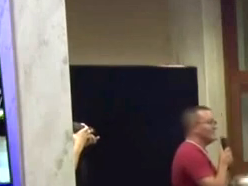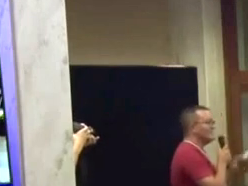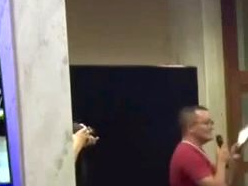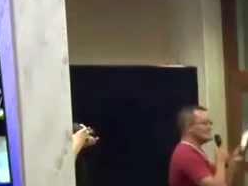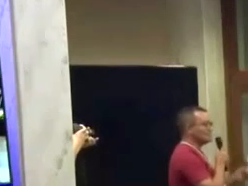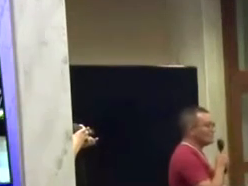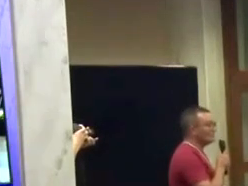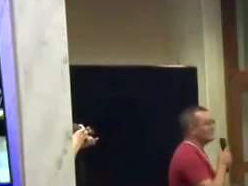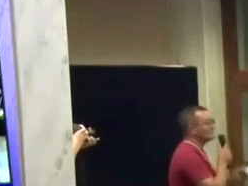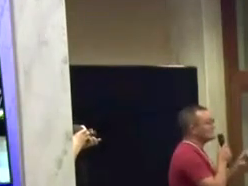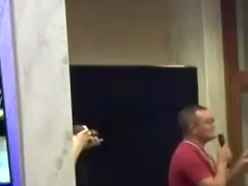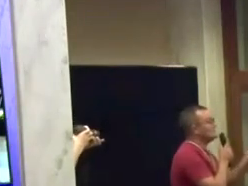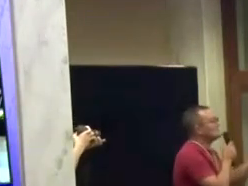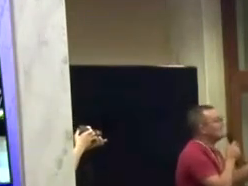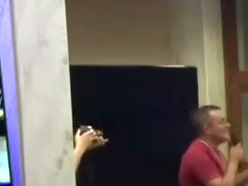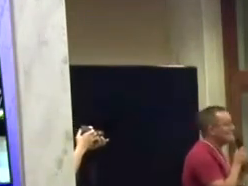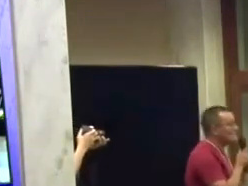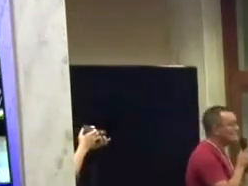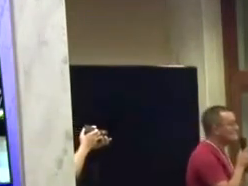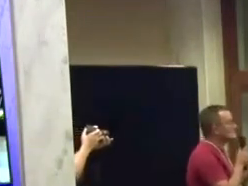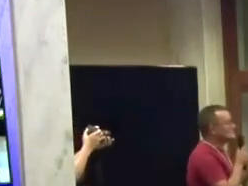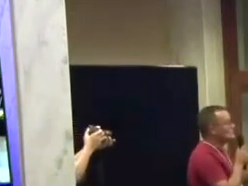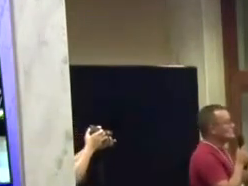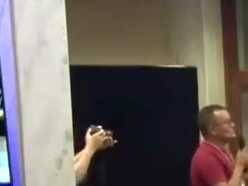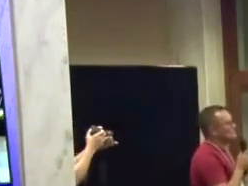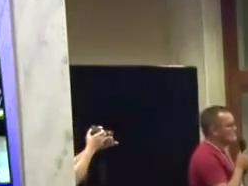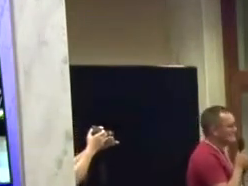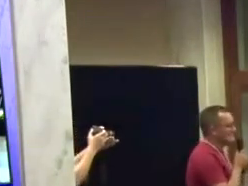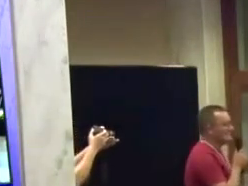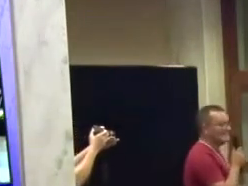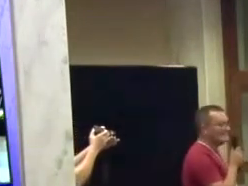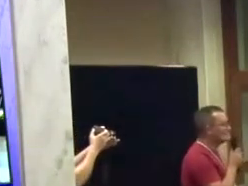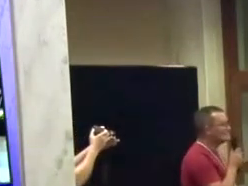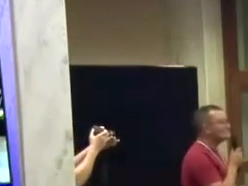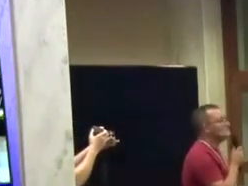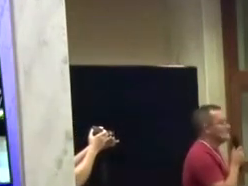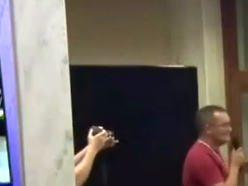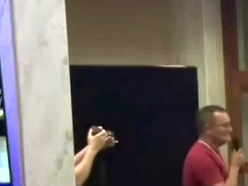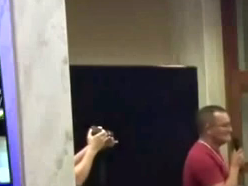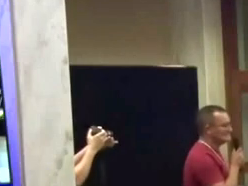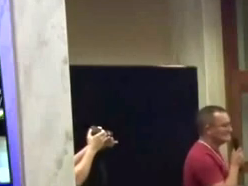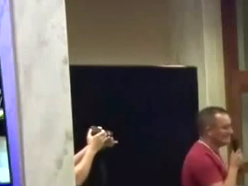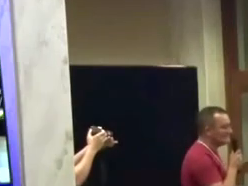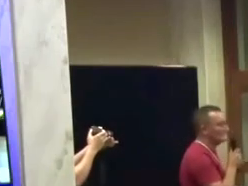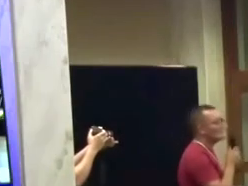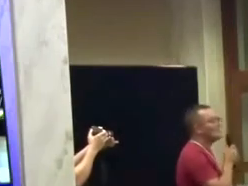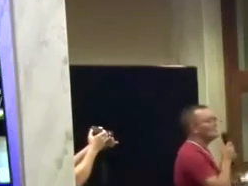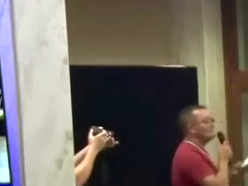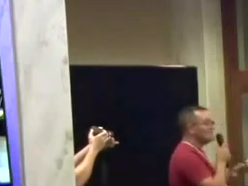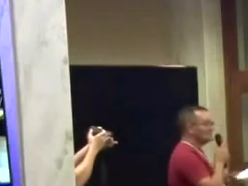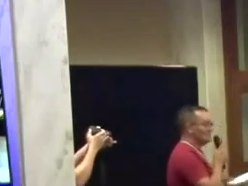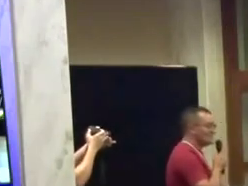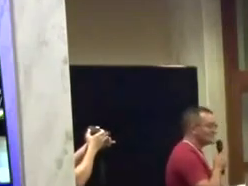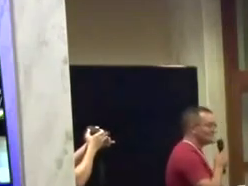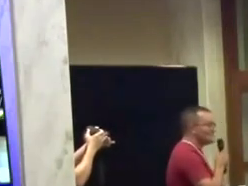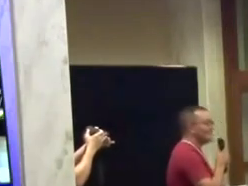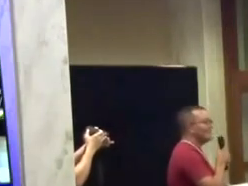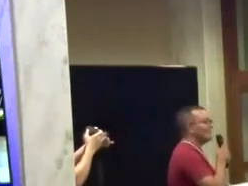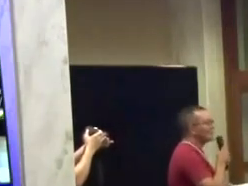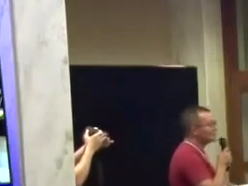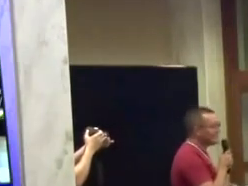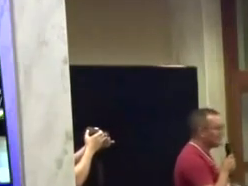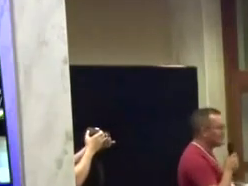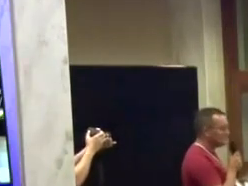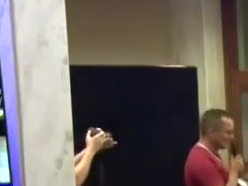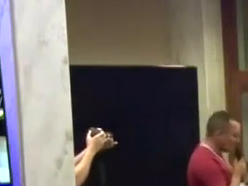resolve. E esses jovens, eles são silenciados, eles não têm oportunidade de falar, e nem suas famílias, tá certo? Dito isso,